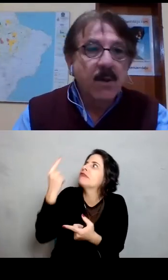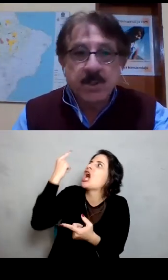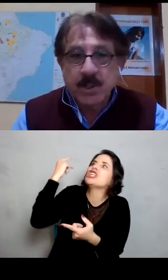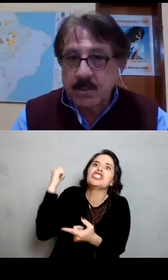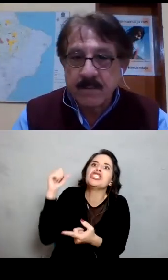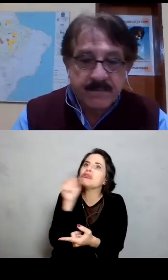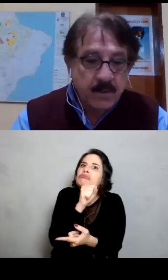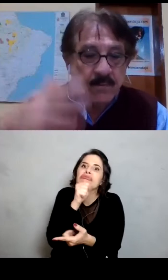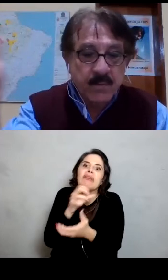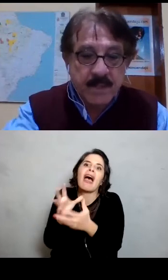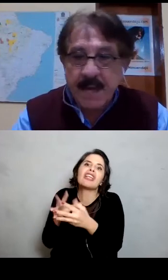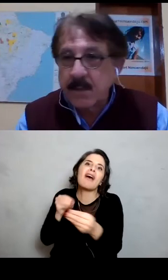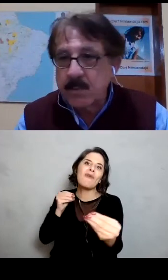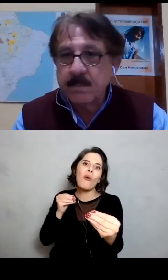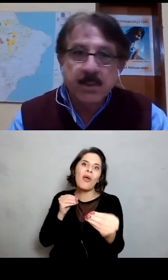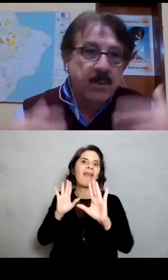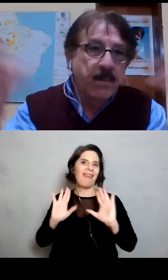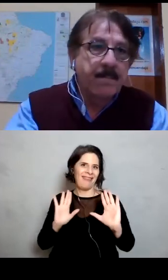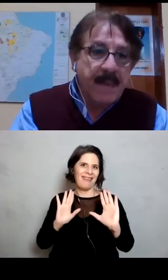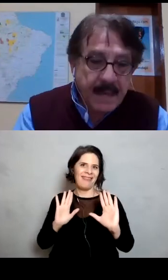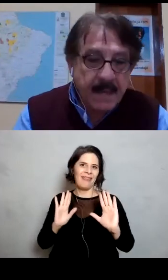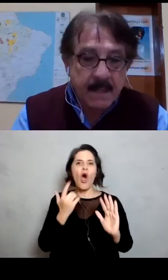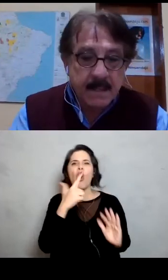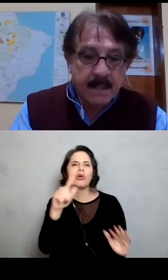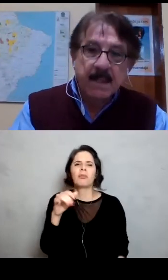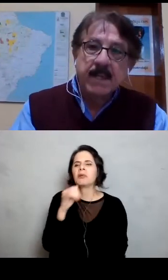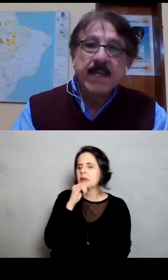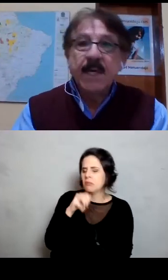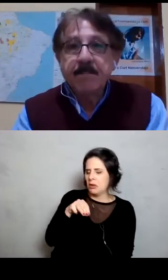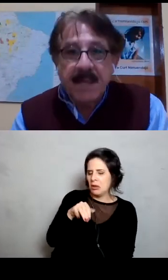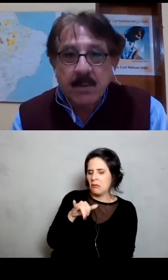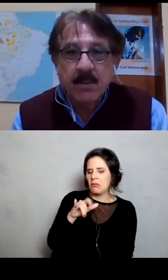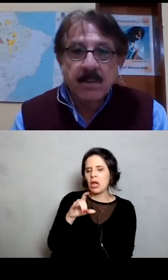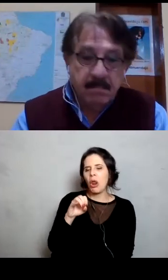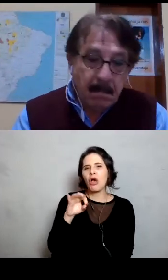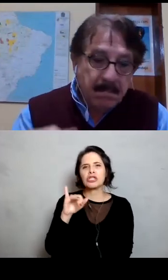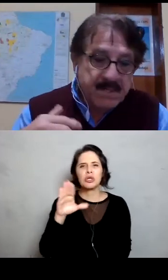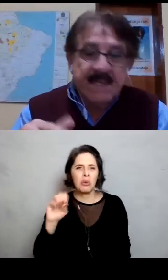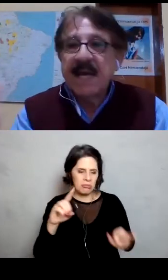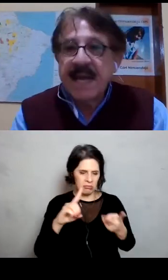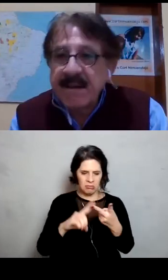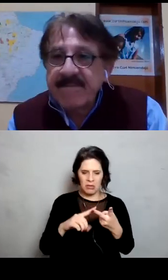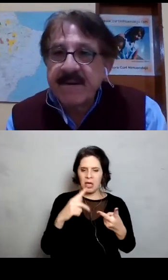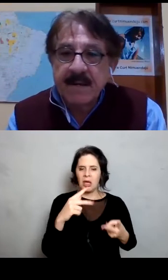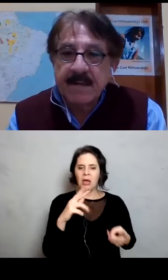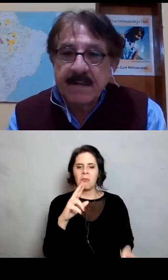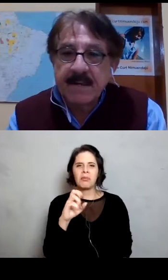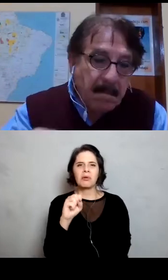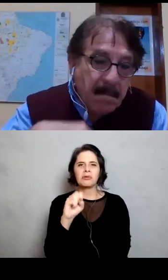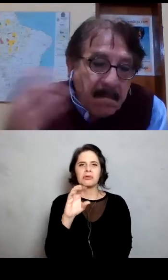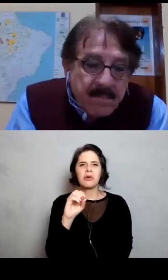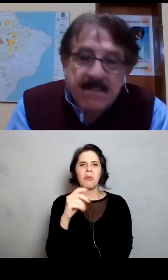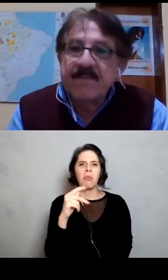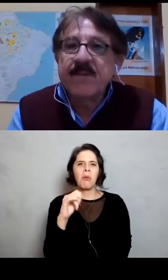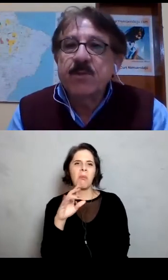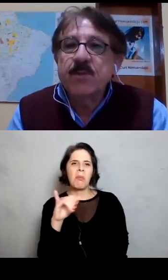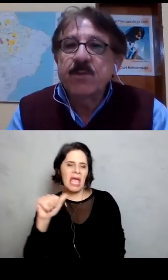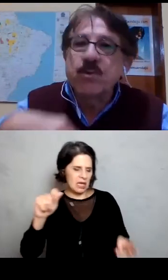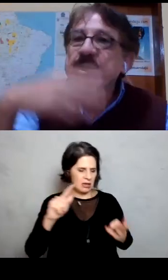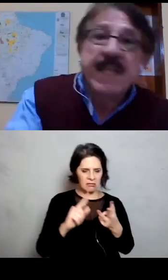é isso. Então, as palavras mortas ficam no dicionário e as palavras especializadas ficam no dicionário. Cada